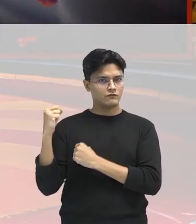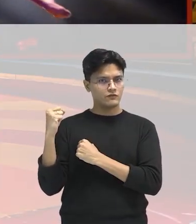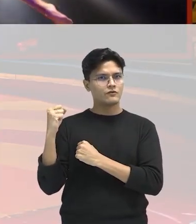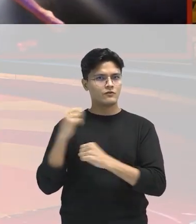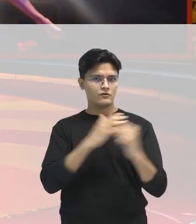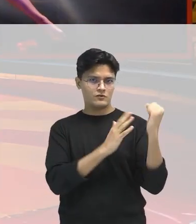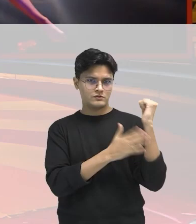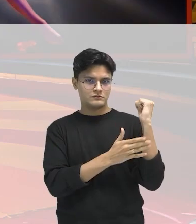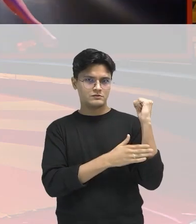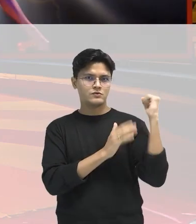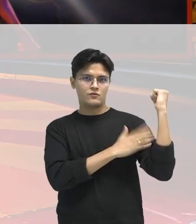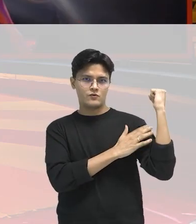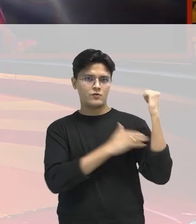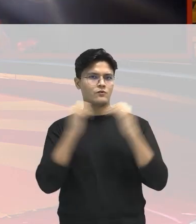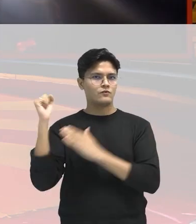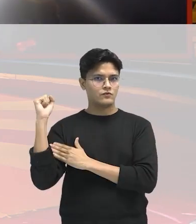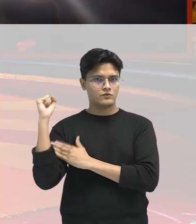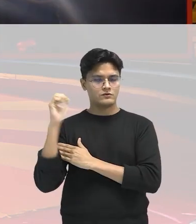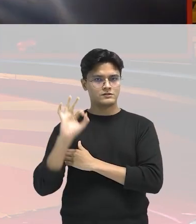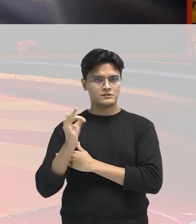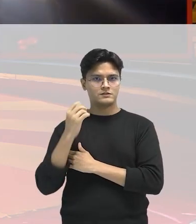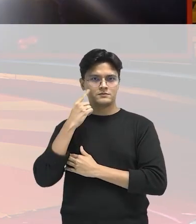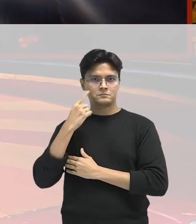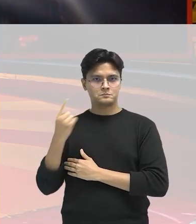nos braços. Observem.